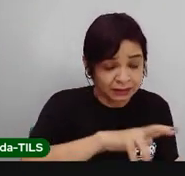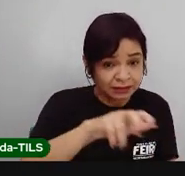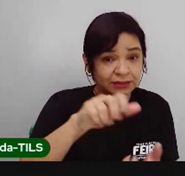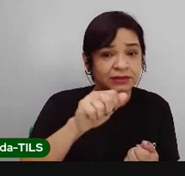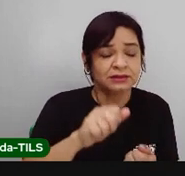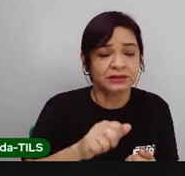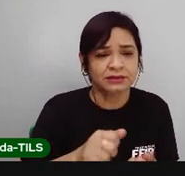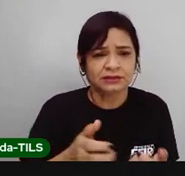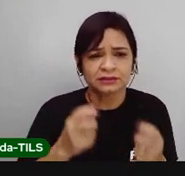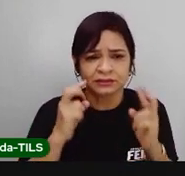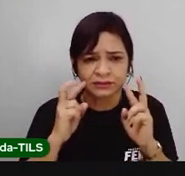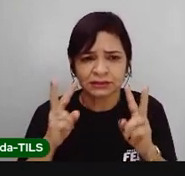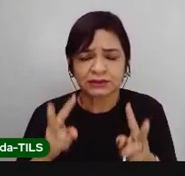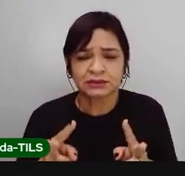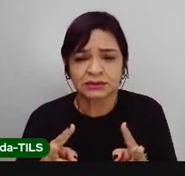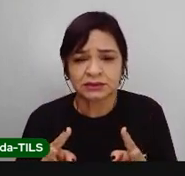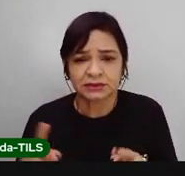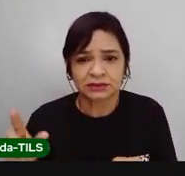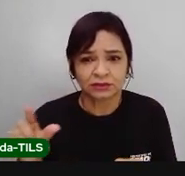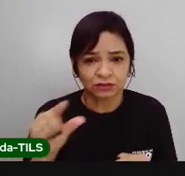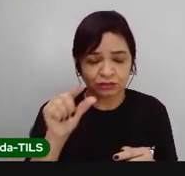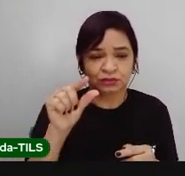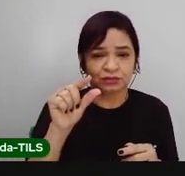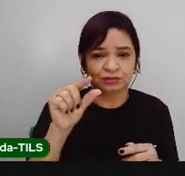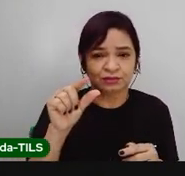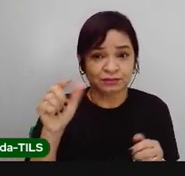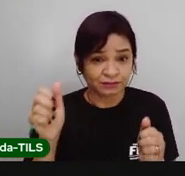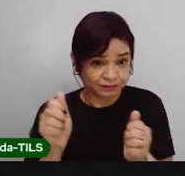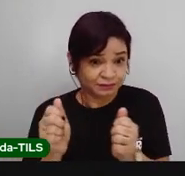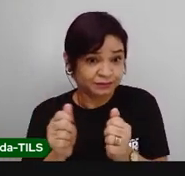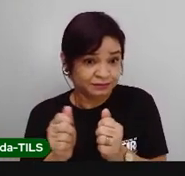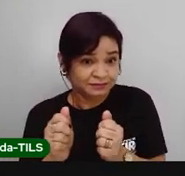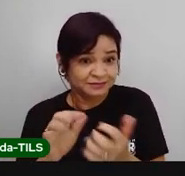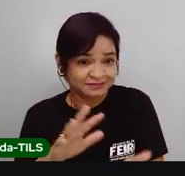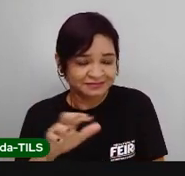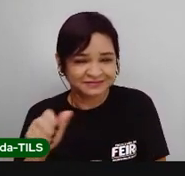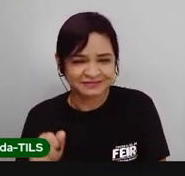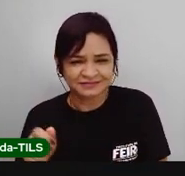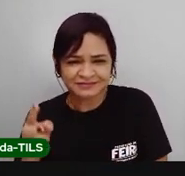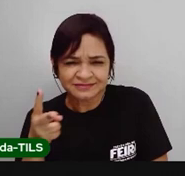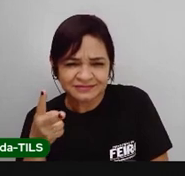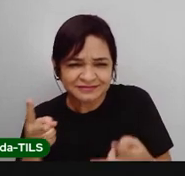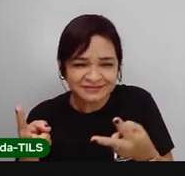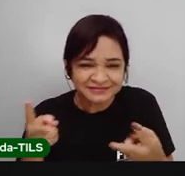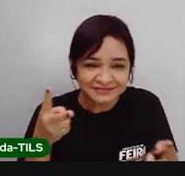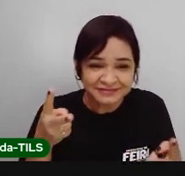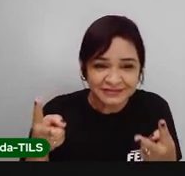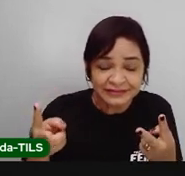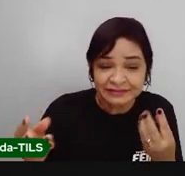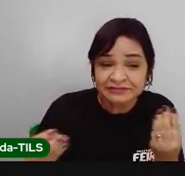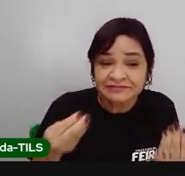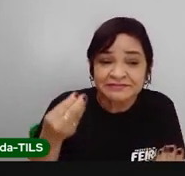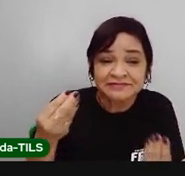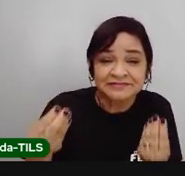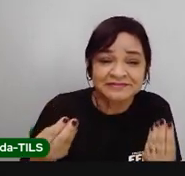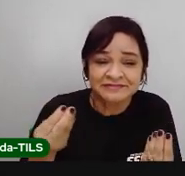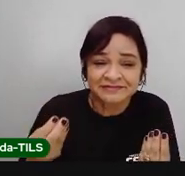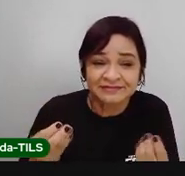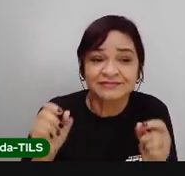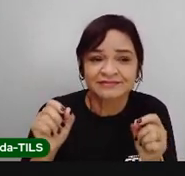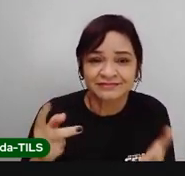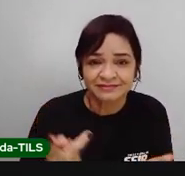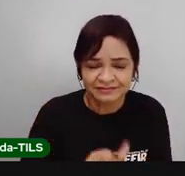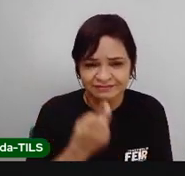vamos apresentar um pouco menor e mais perto, para que eu possa te mostrar como funciona o efeito.